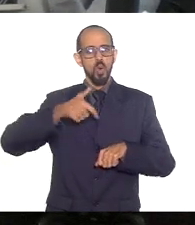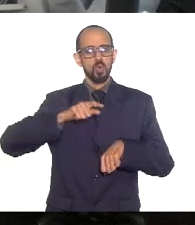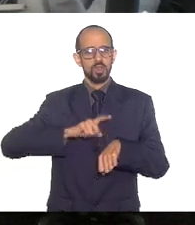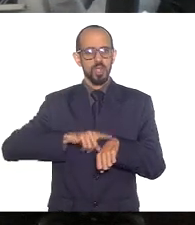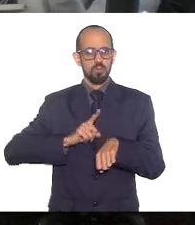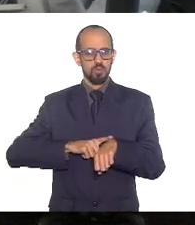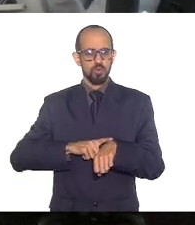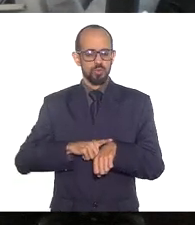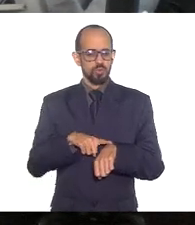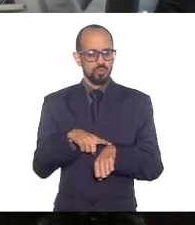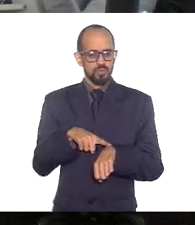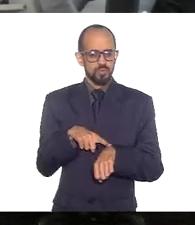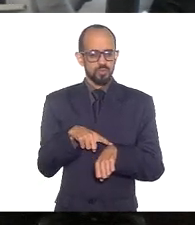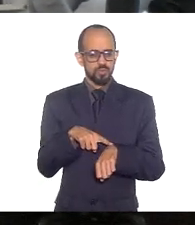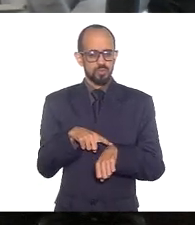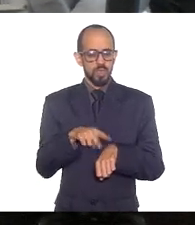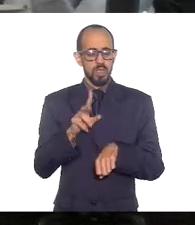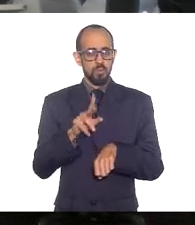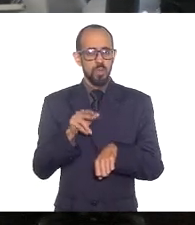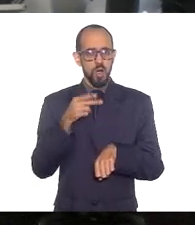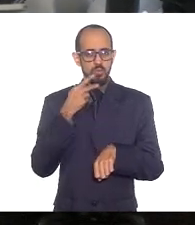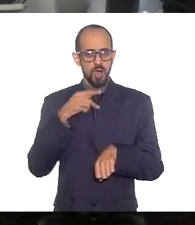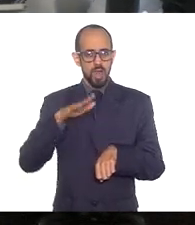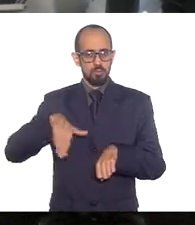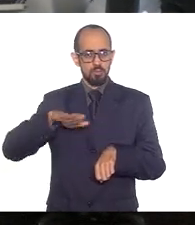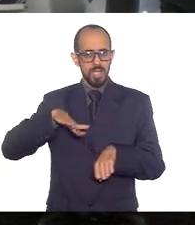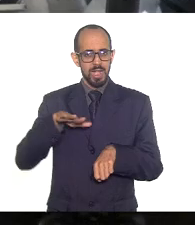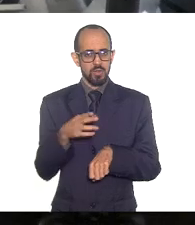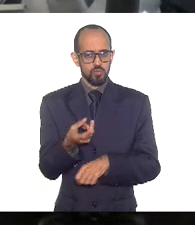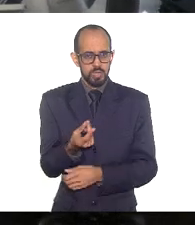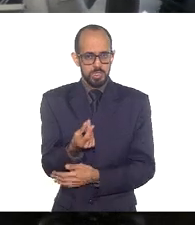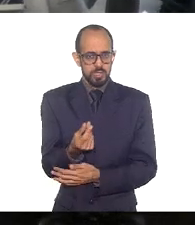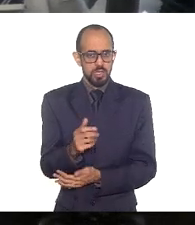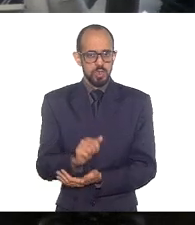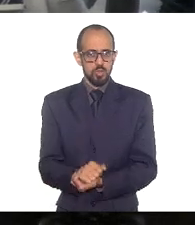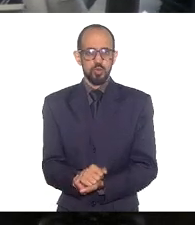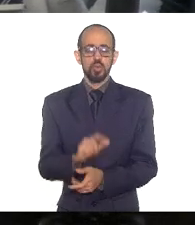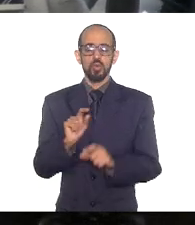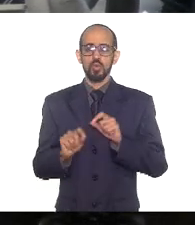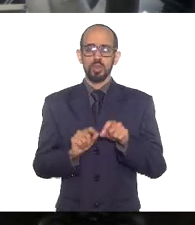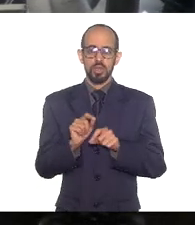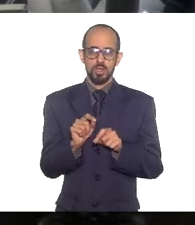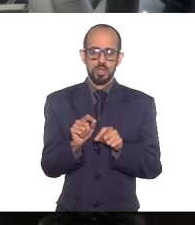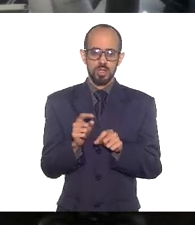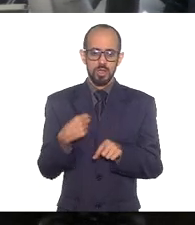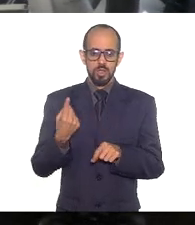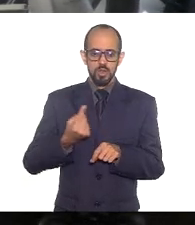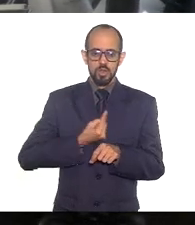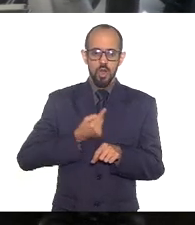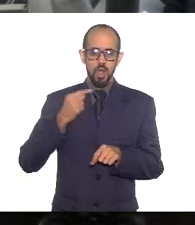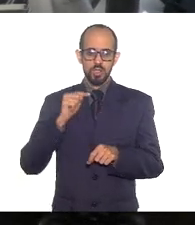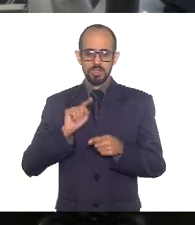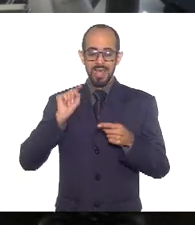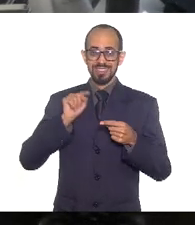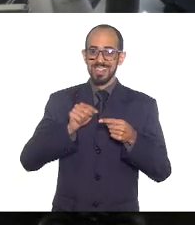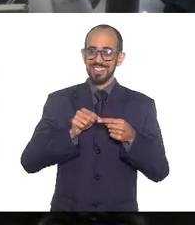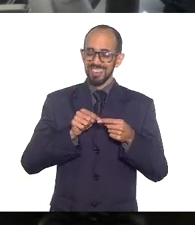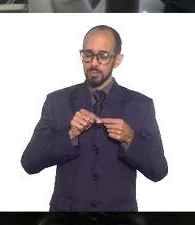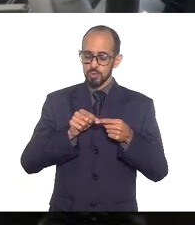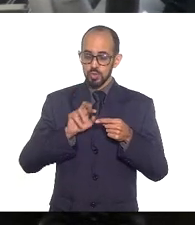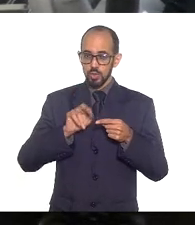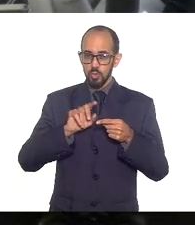tempo é como se diz no mercado financeiro e a gente acertou não foi na